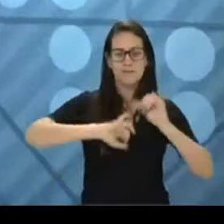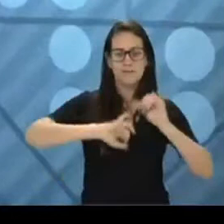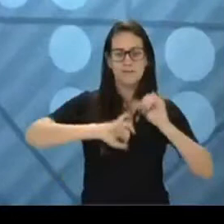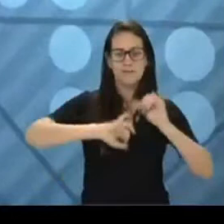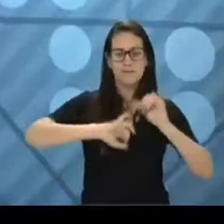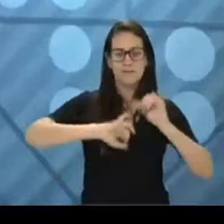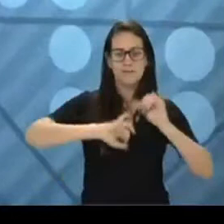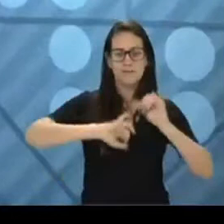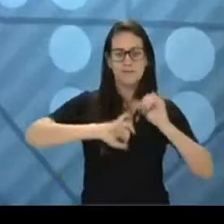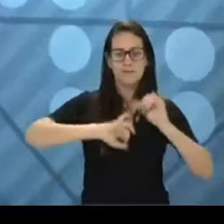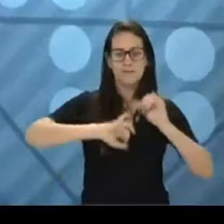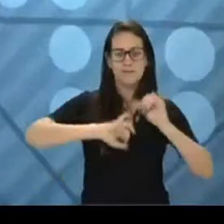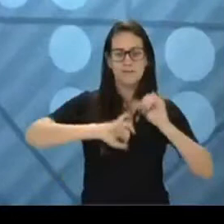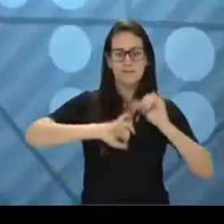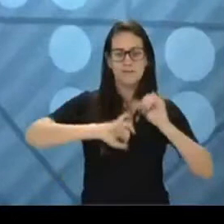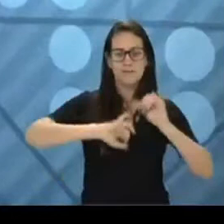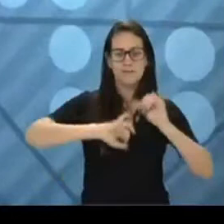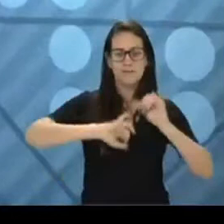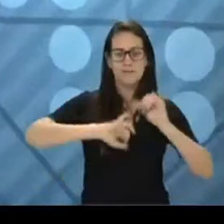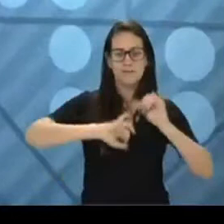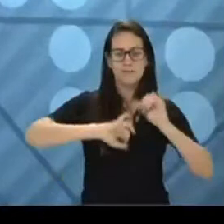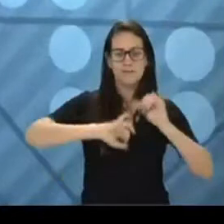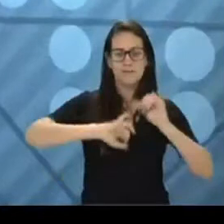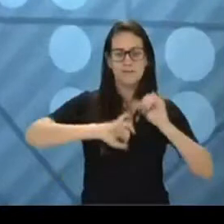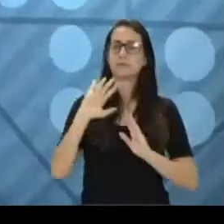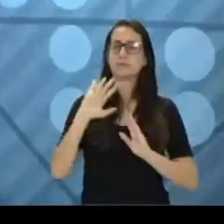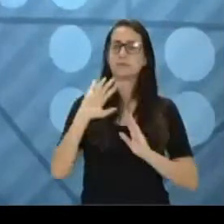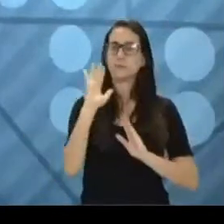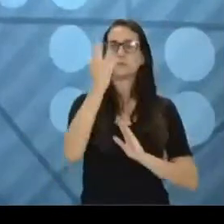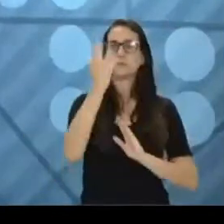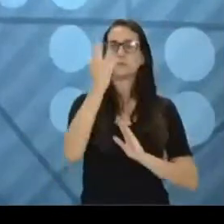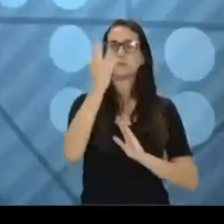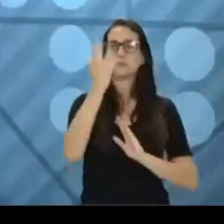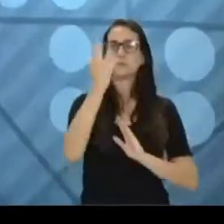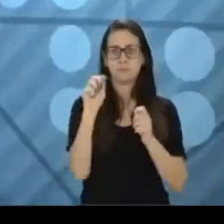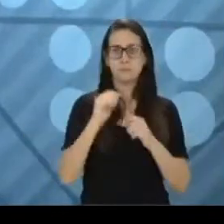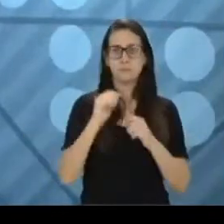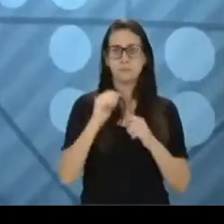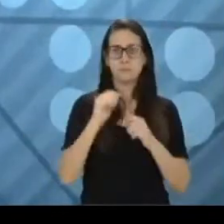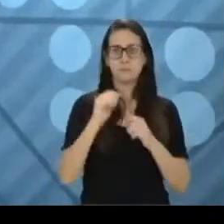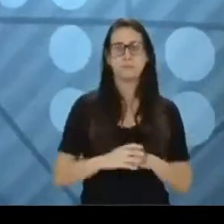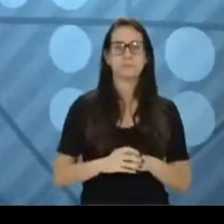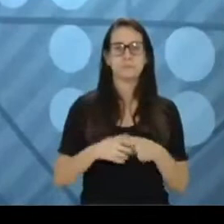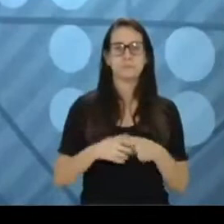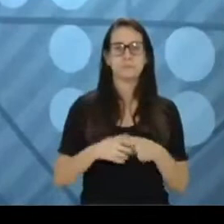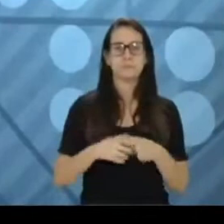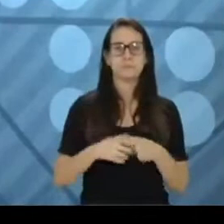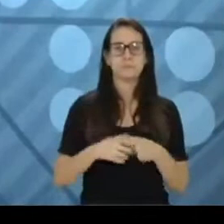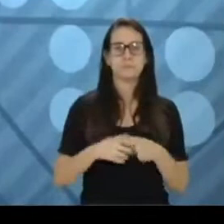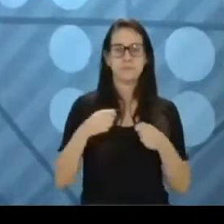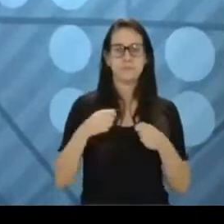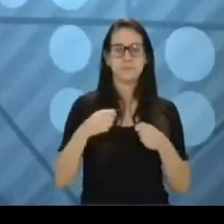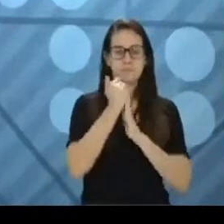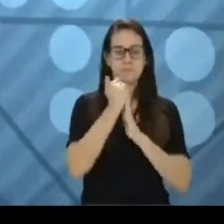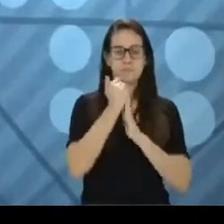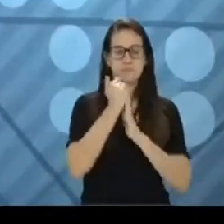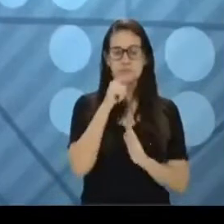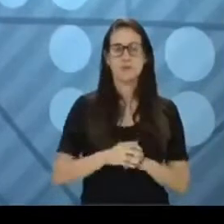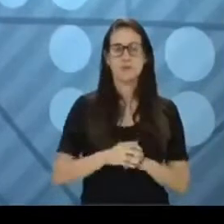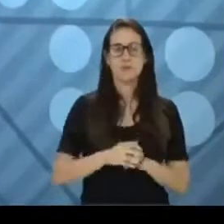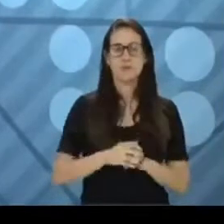células, elas necessitam de uma solução aquosa para estarem ocorrendo, então elas precisam desse meio onde eu tenho uma maior concentração de